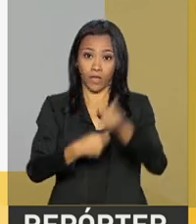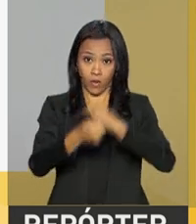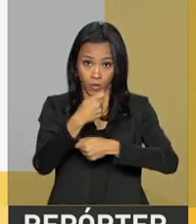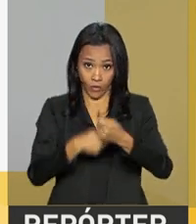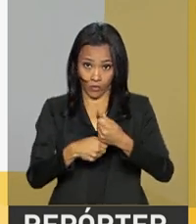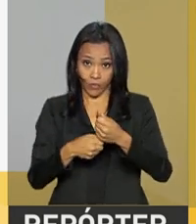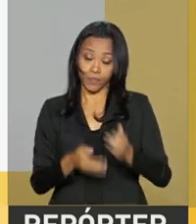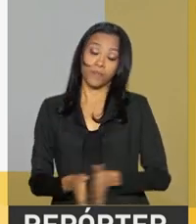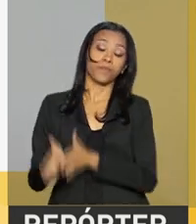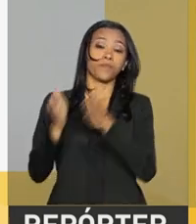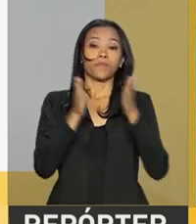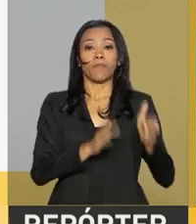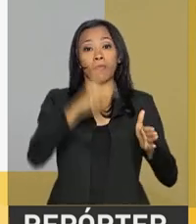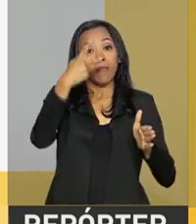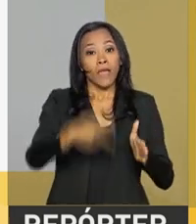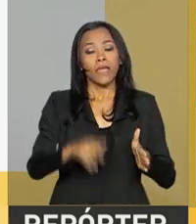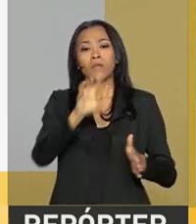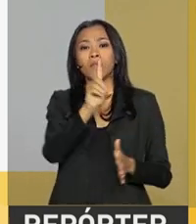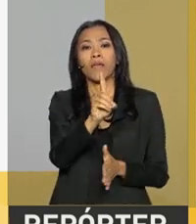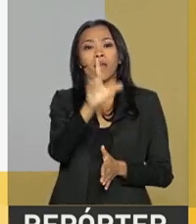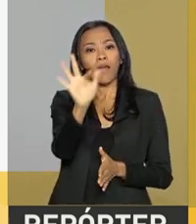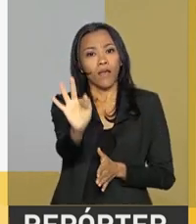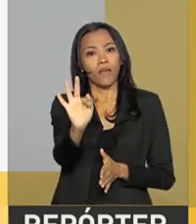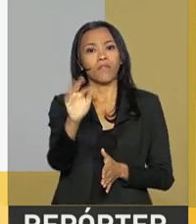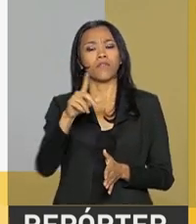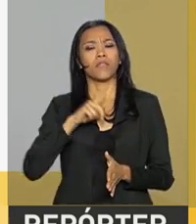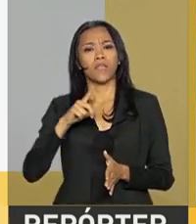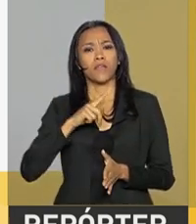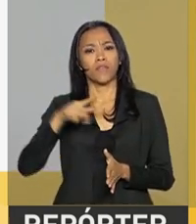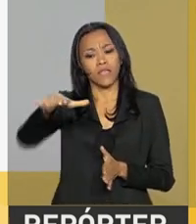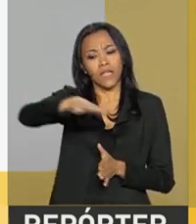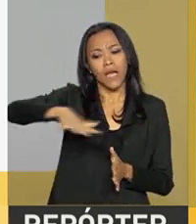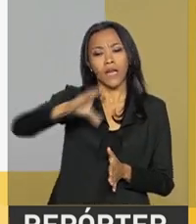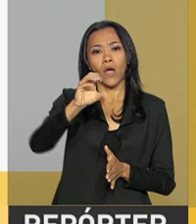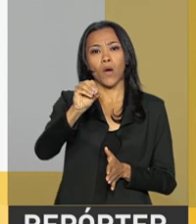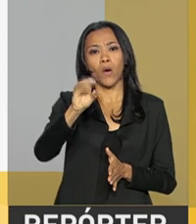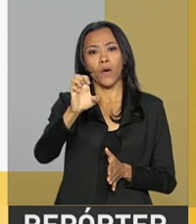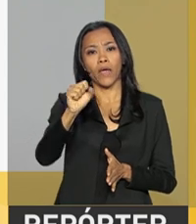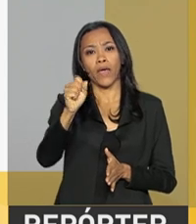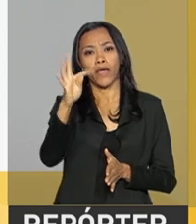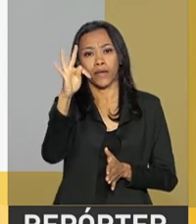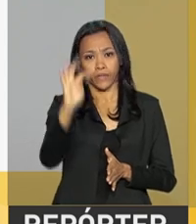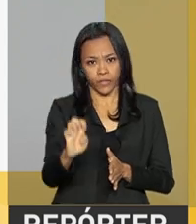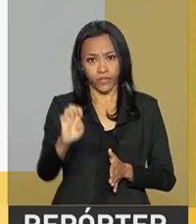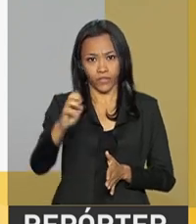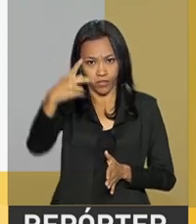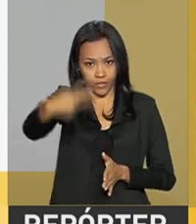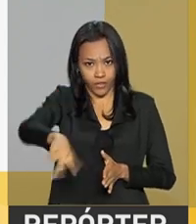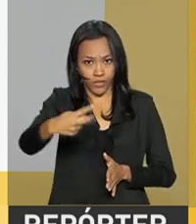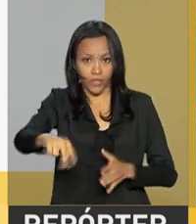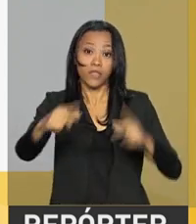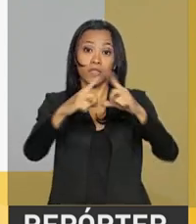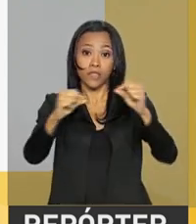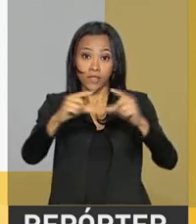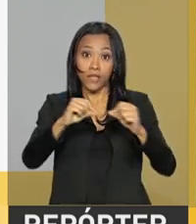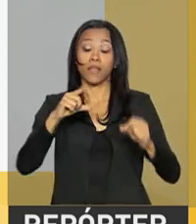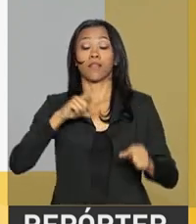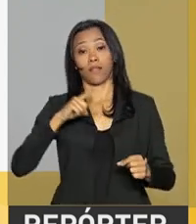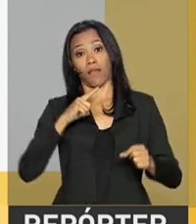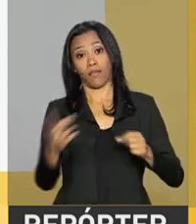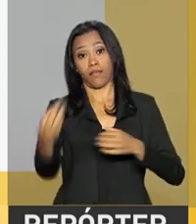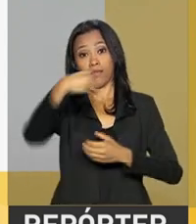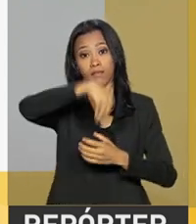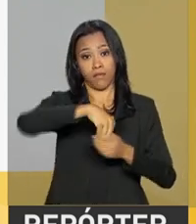gostava também obras no eixo oeste do sistema o esporte de passageiros que estão incluídas no programa